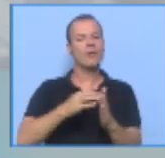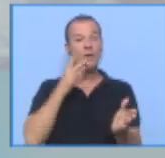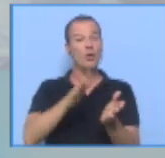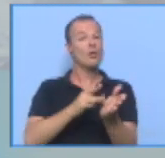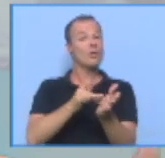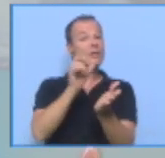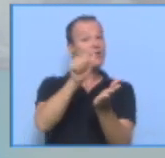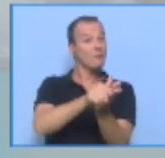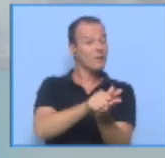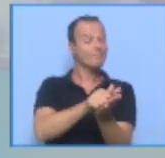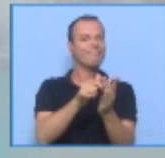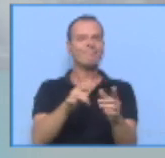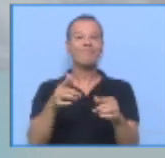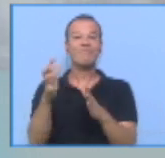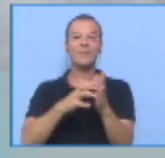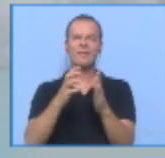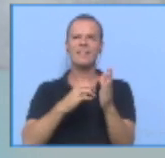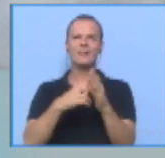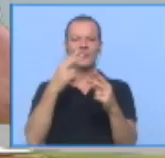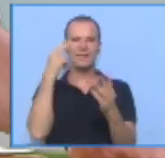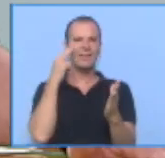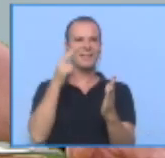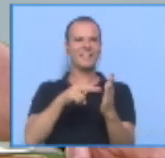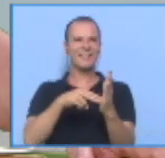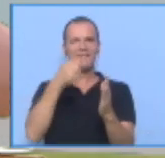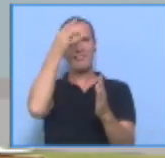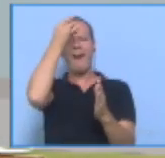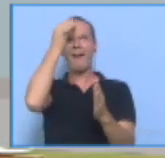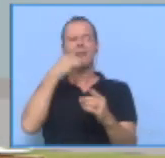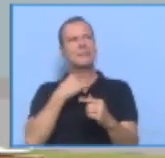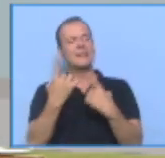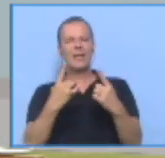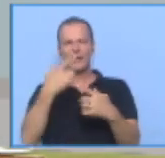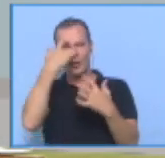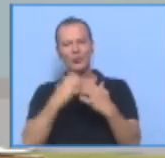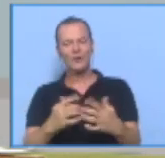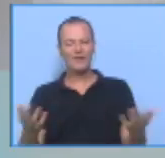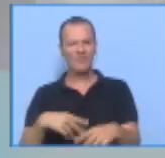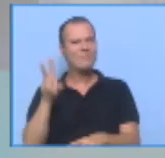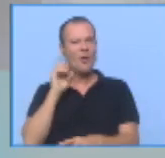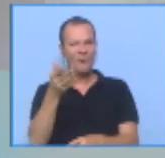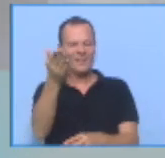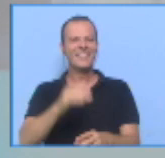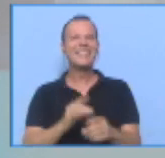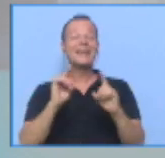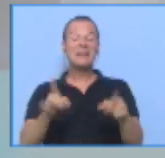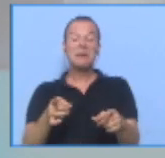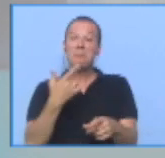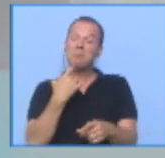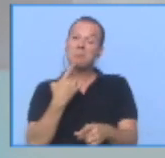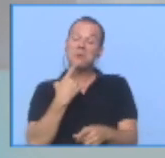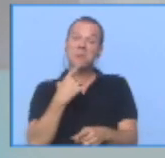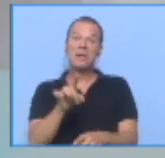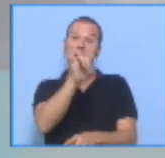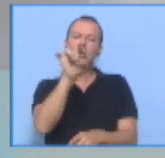Um daqueles textos que a gente lê e fica... Mas, caramba, o que é que isto quer dizer? Não é? Vamos ouvi-lo e para ver também que interrogações